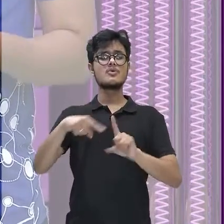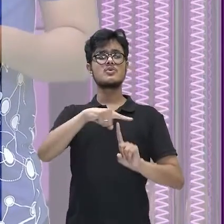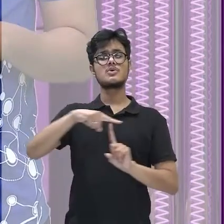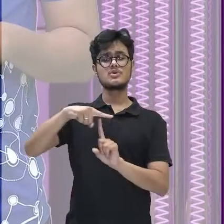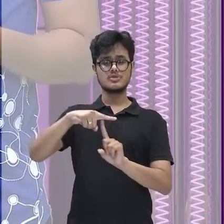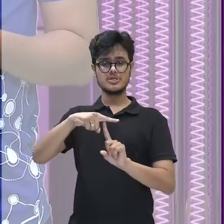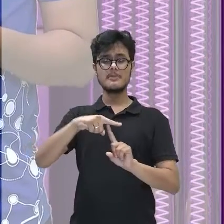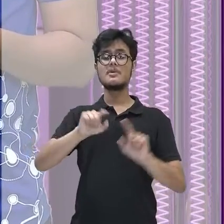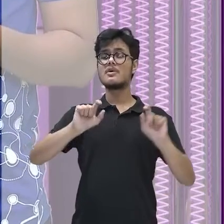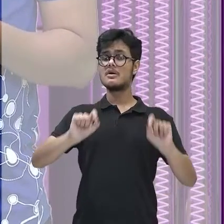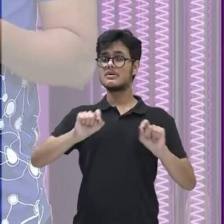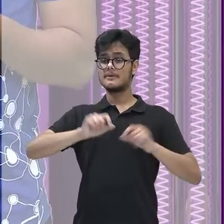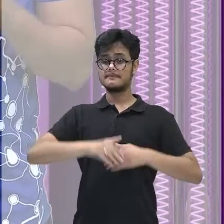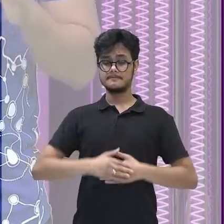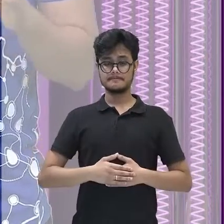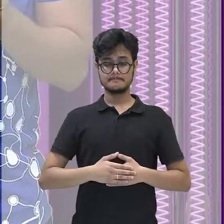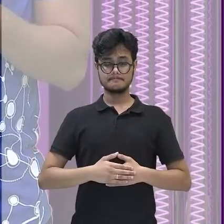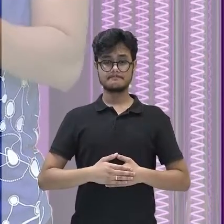de